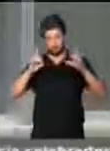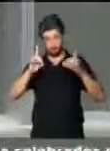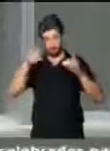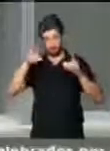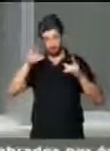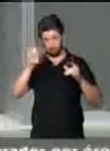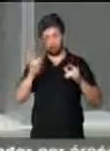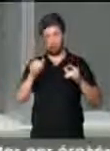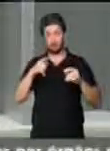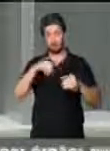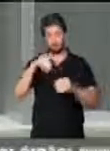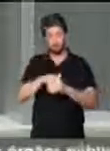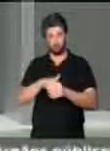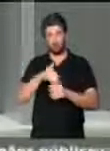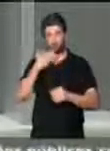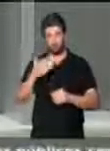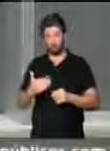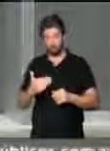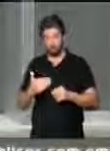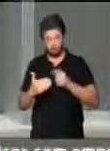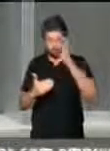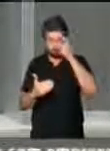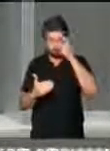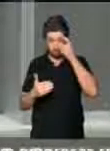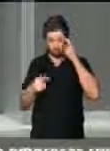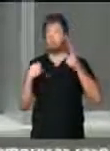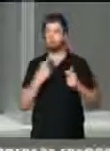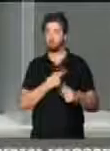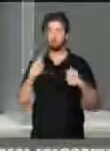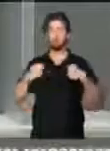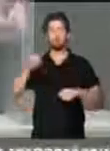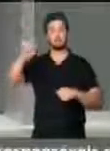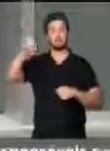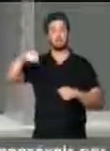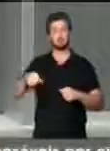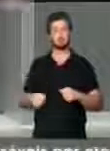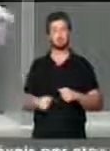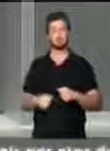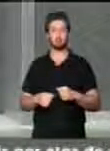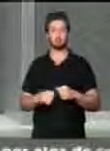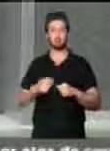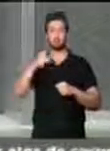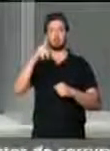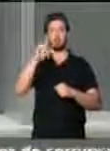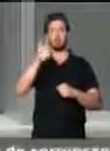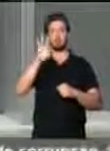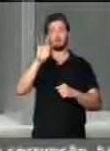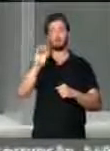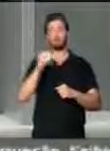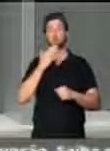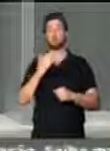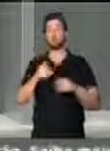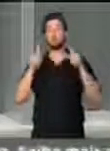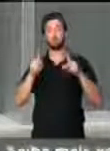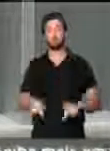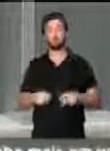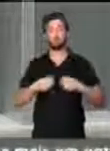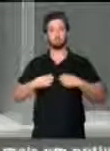é validada pelo voto, nós precisamos sim fazer um plebiscito para que o povo